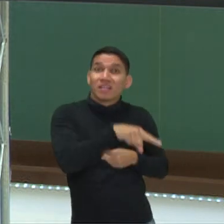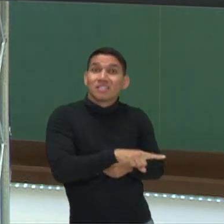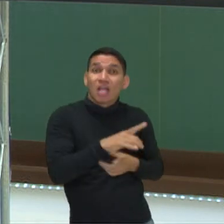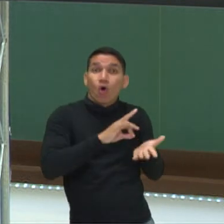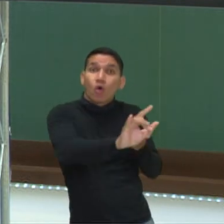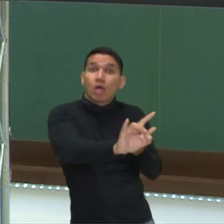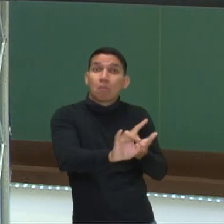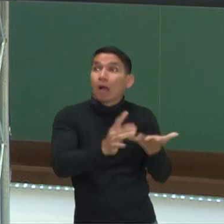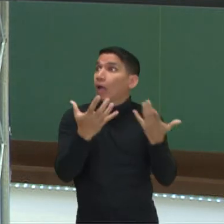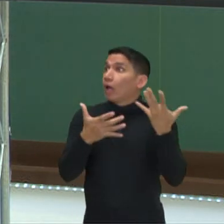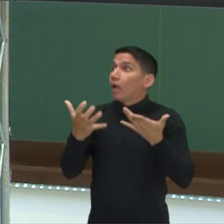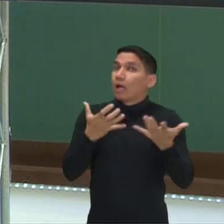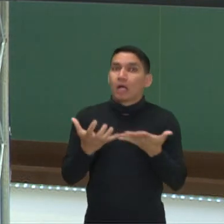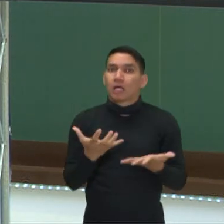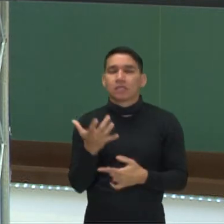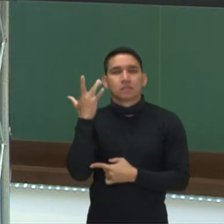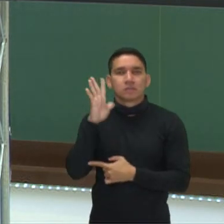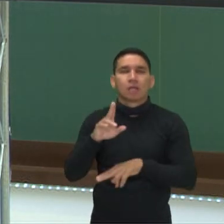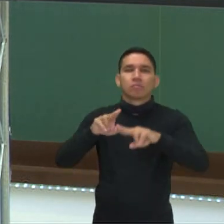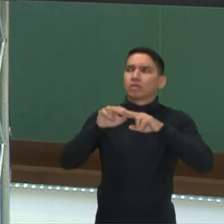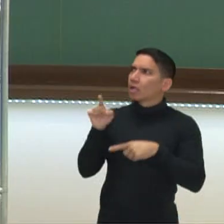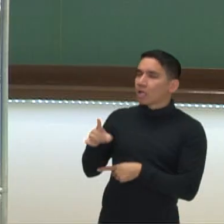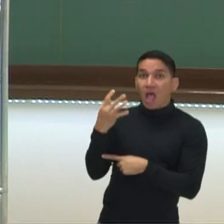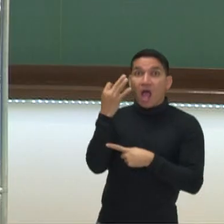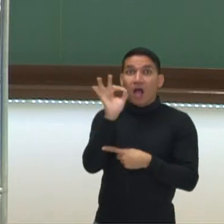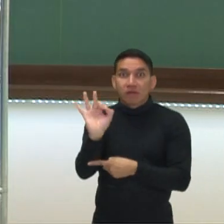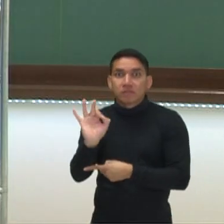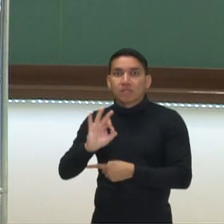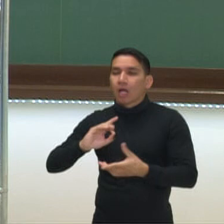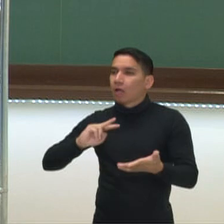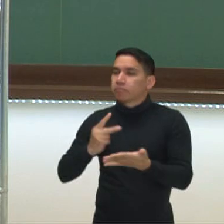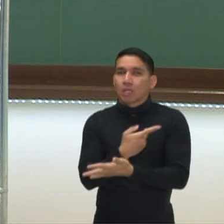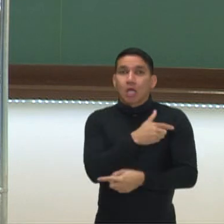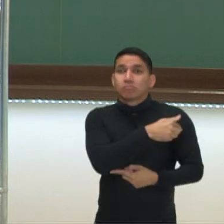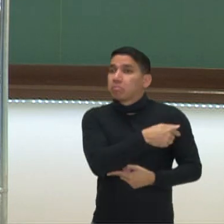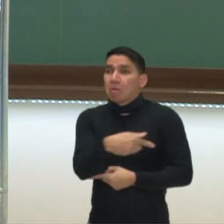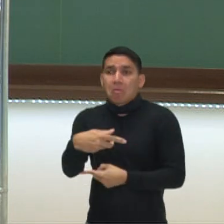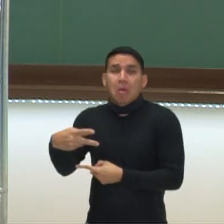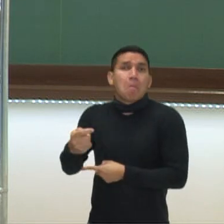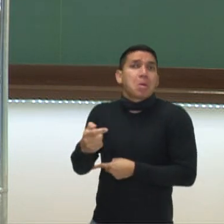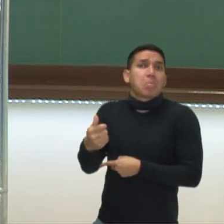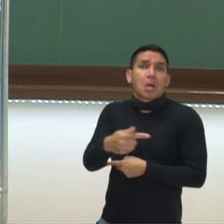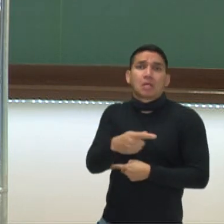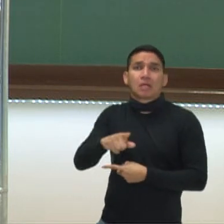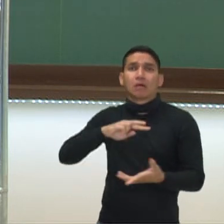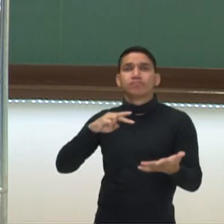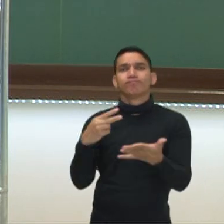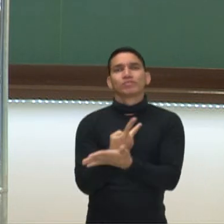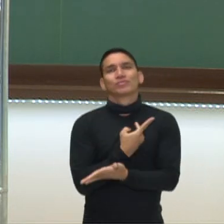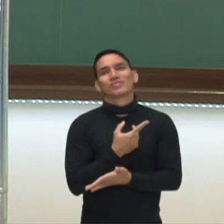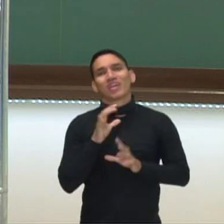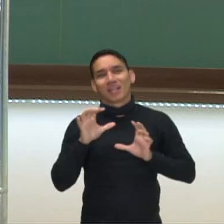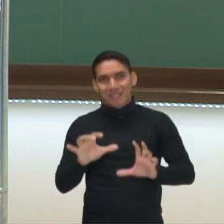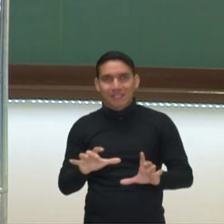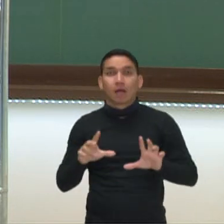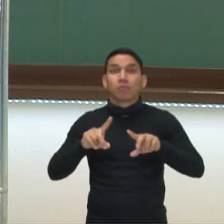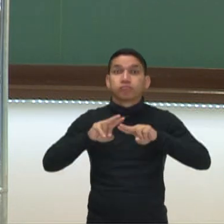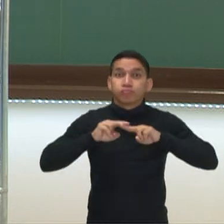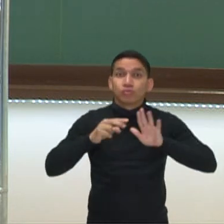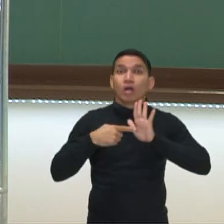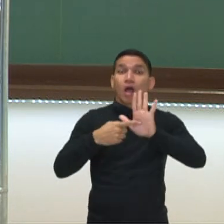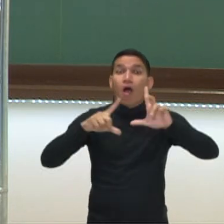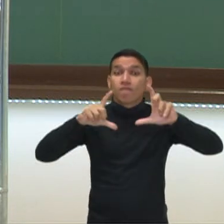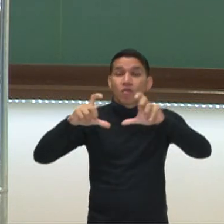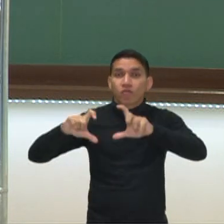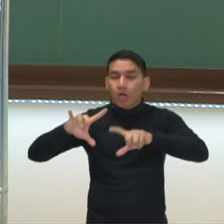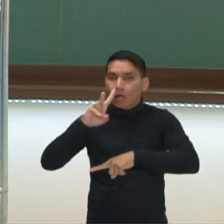França, exatamente a partir dessa tática, caiu em poucas semanas de combate e a fotografia com um grande poder na guerra.